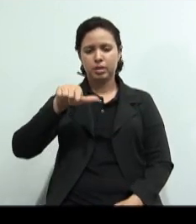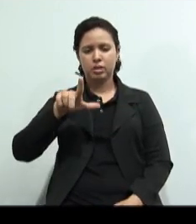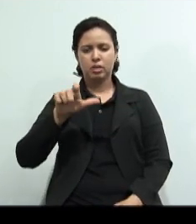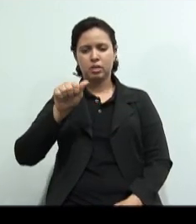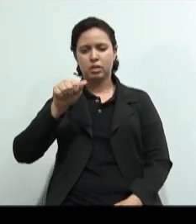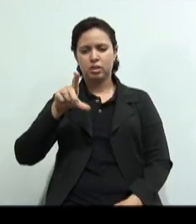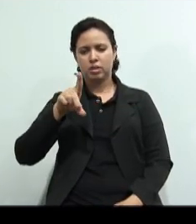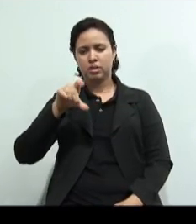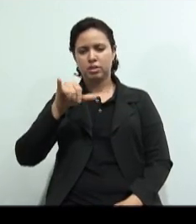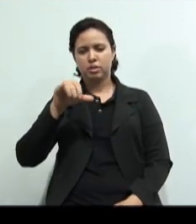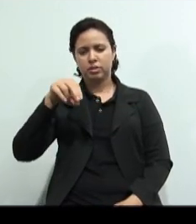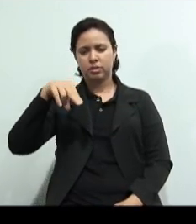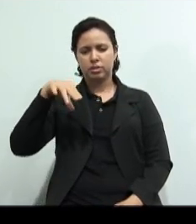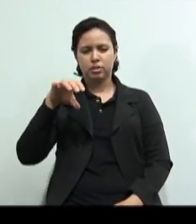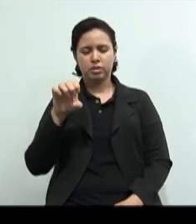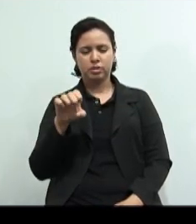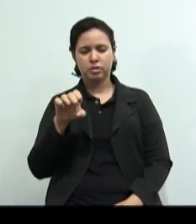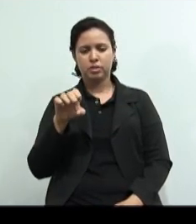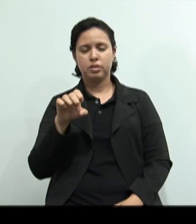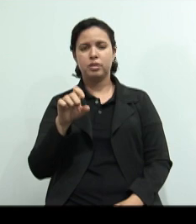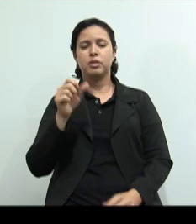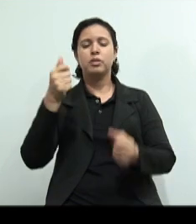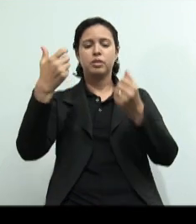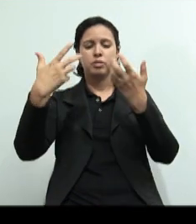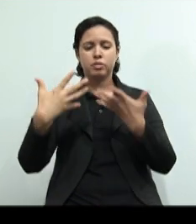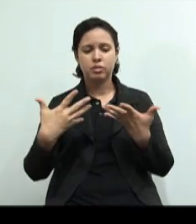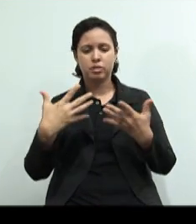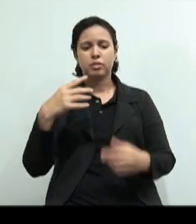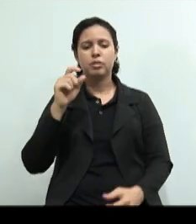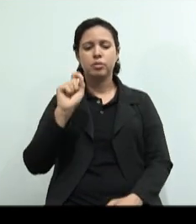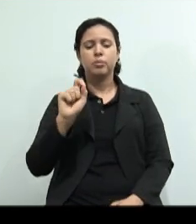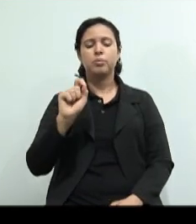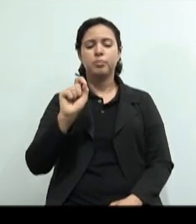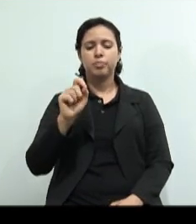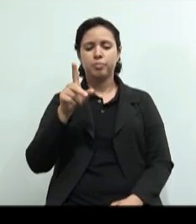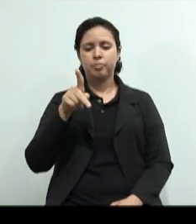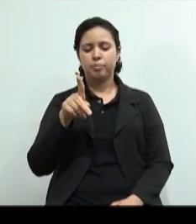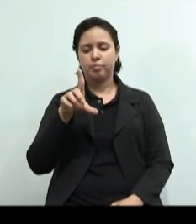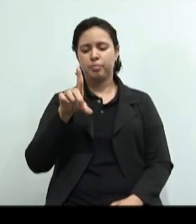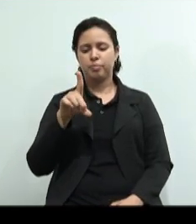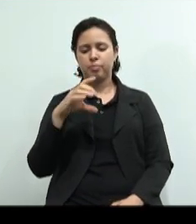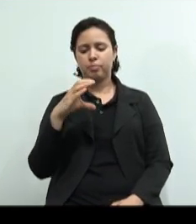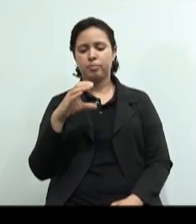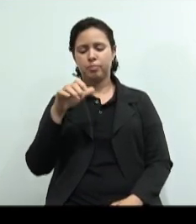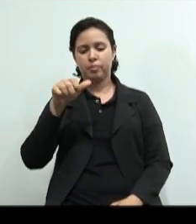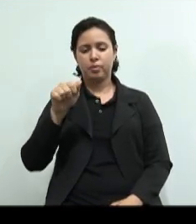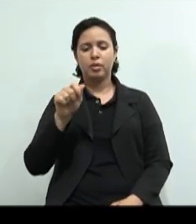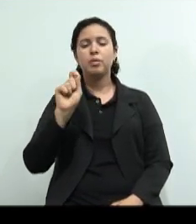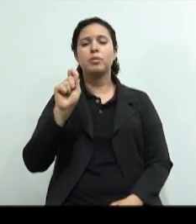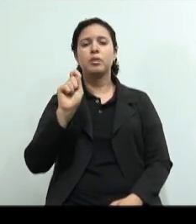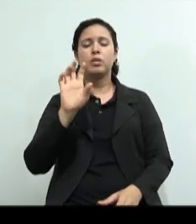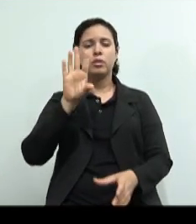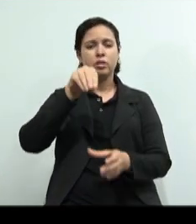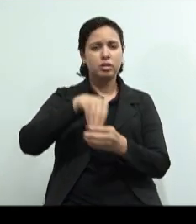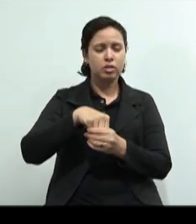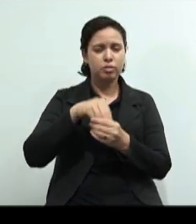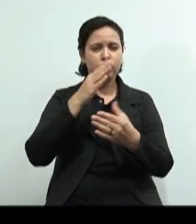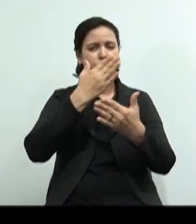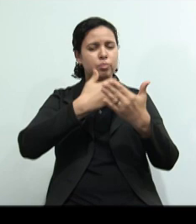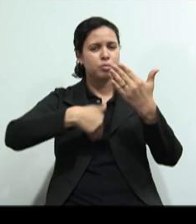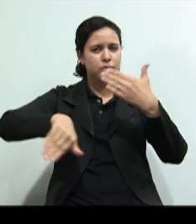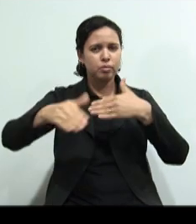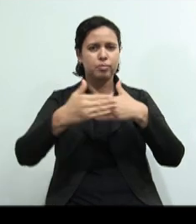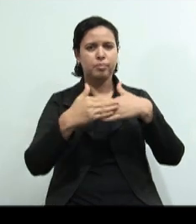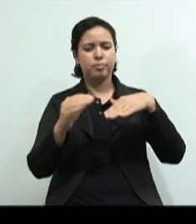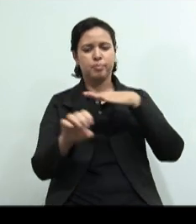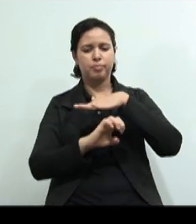PDCA compreende um ciclo que inclui toda a companhia, toda a